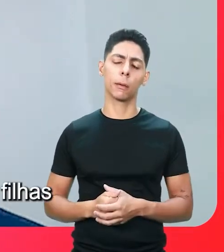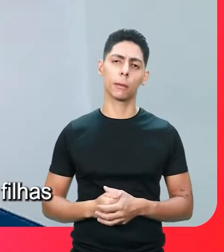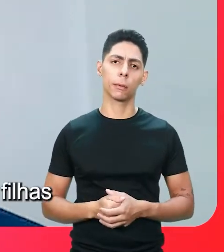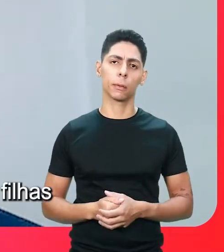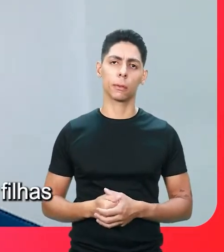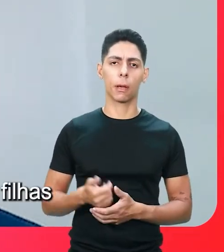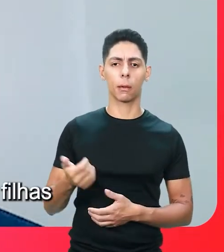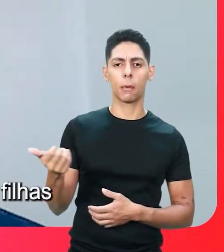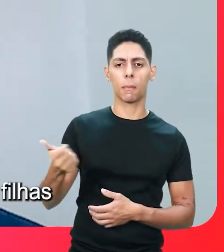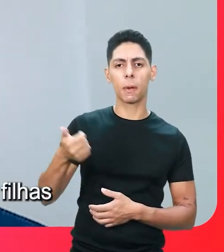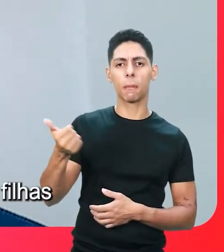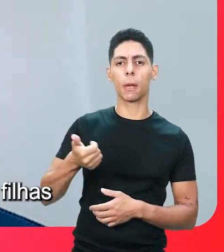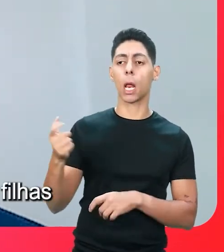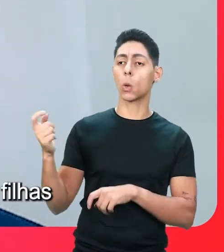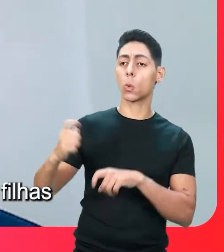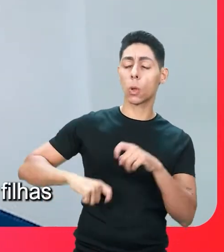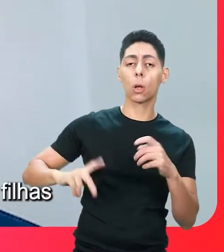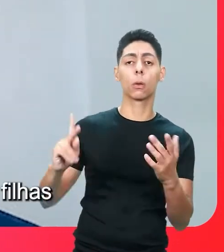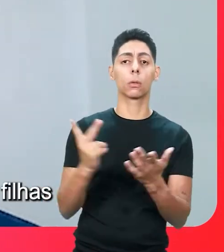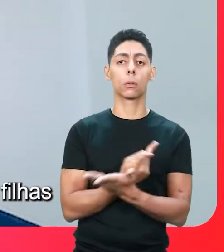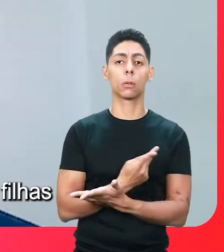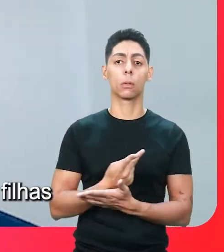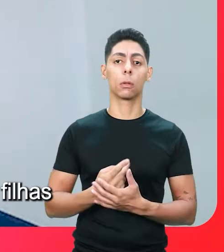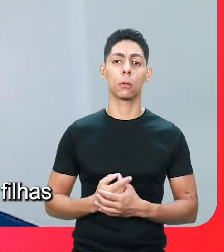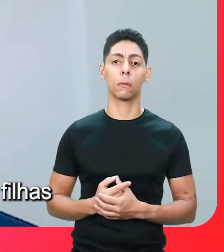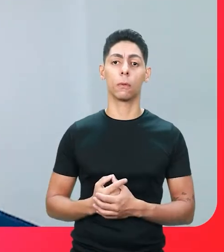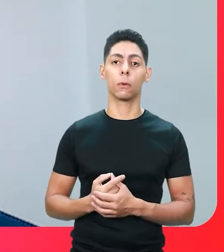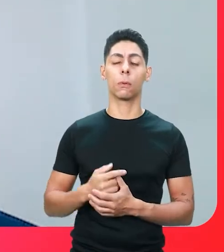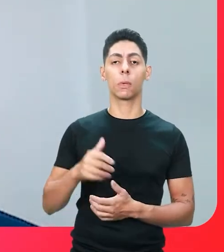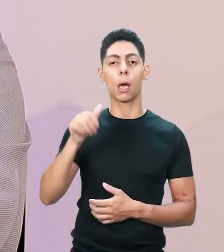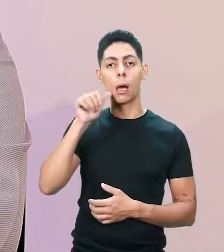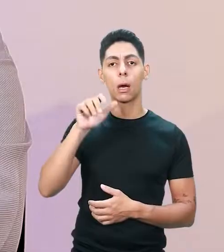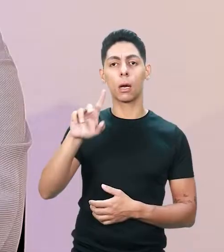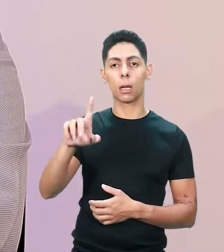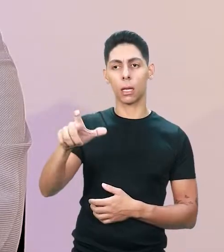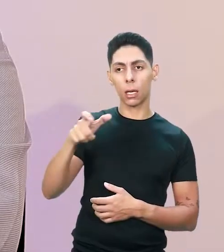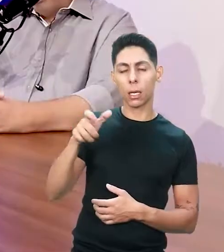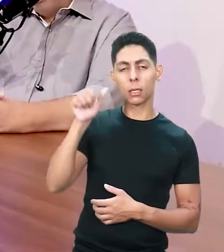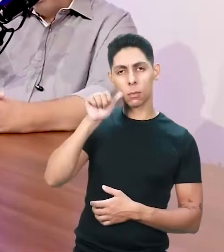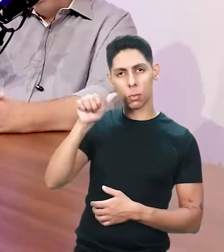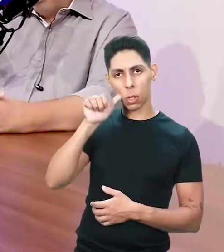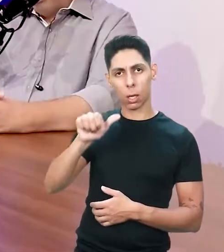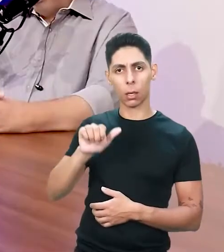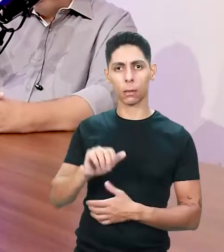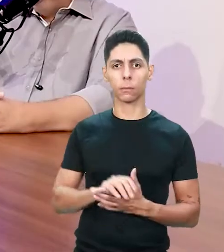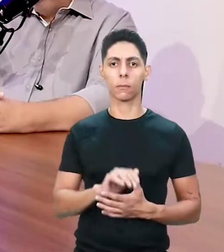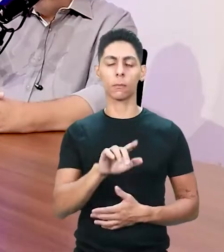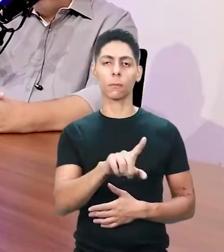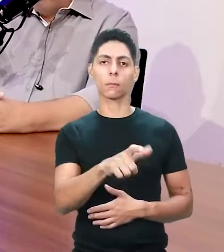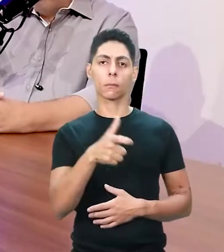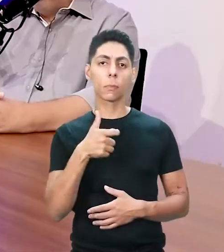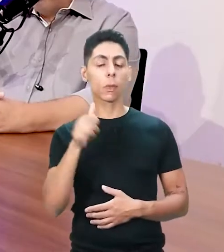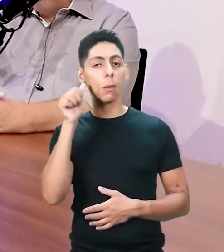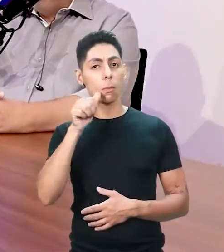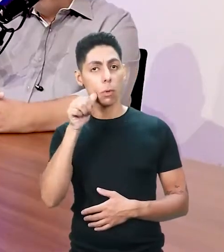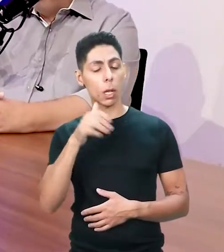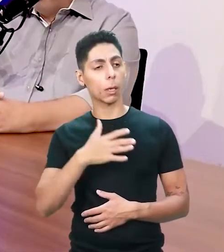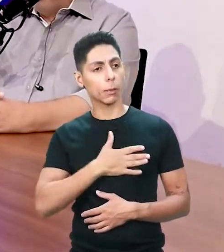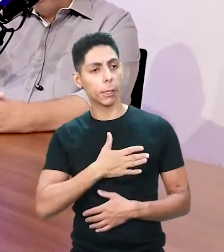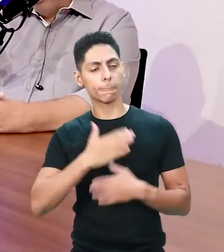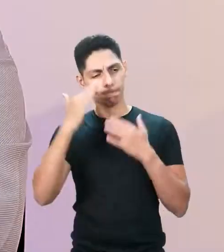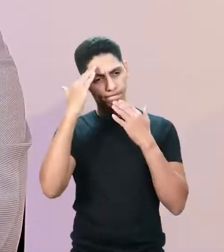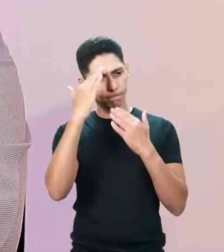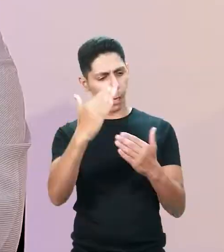minha primeira transa, foi a mãe das minhas filhas, minha ex-mulher, a Maísa, né? Olha aí. Da qual eu tenho imensa